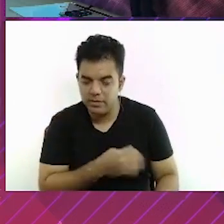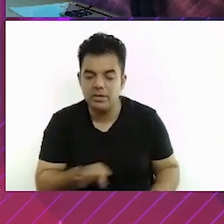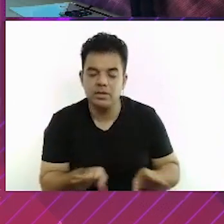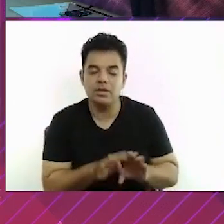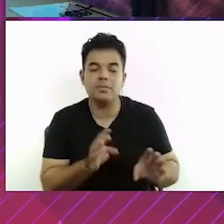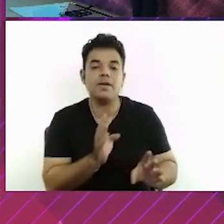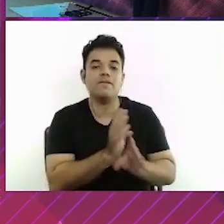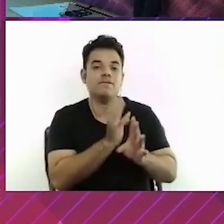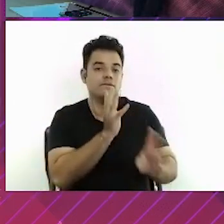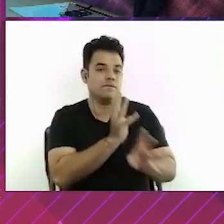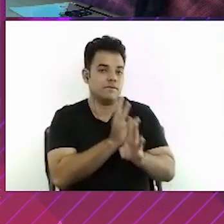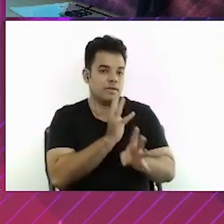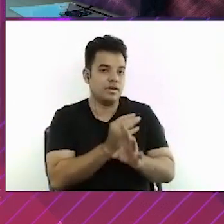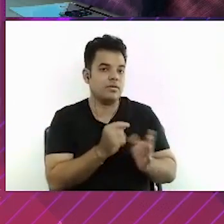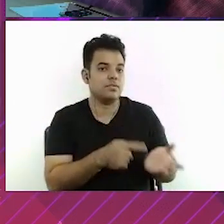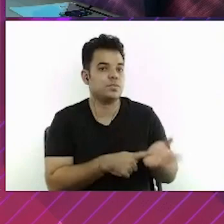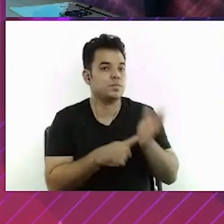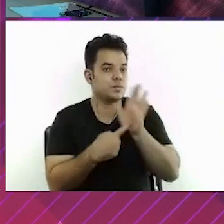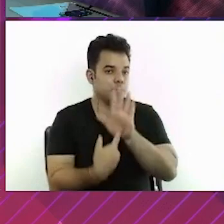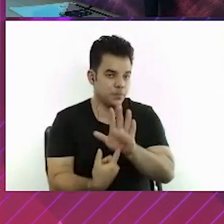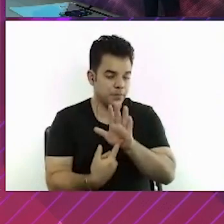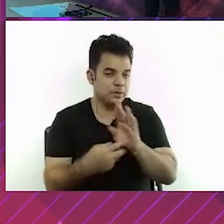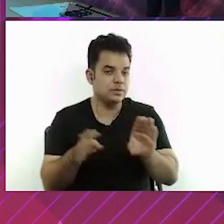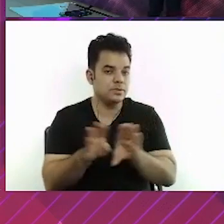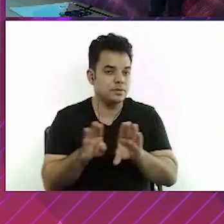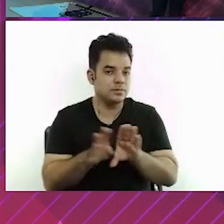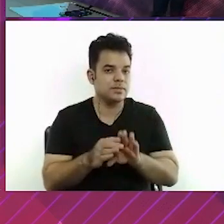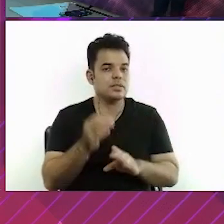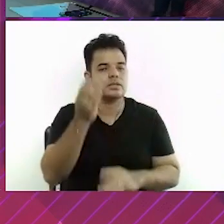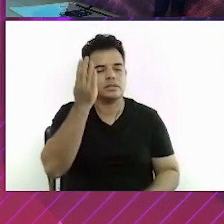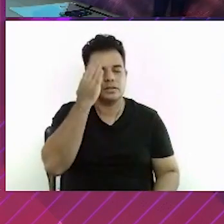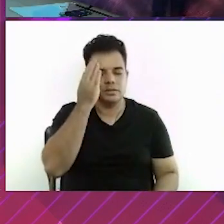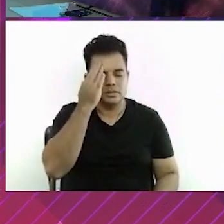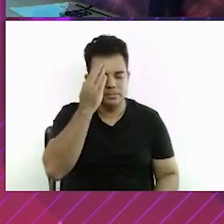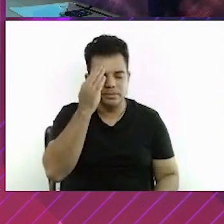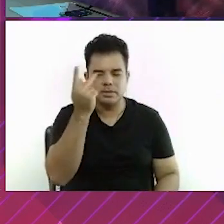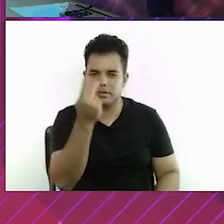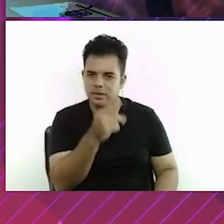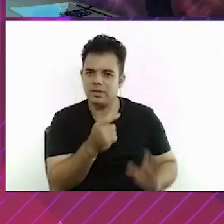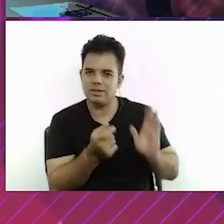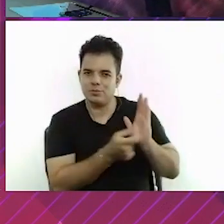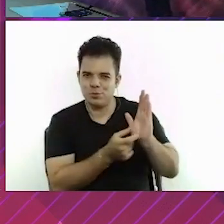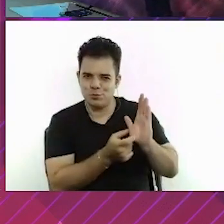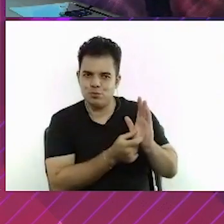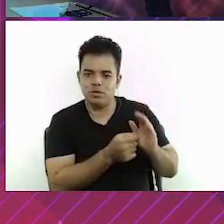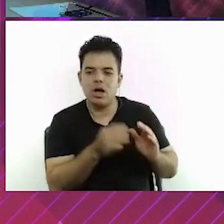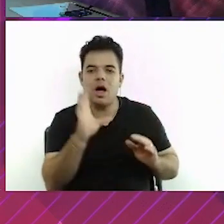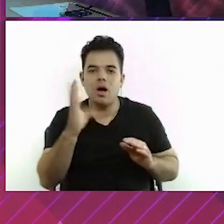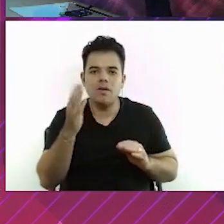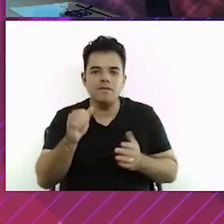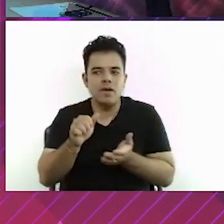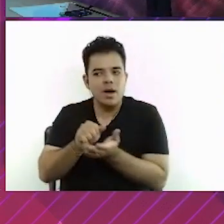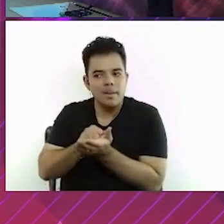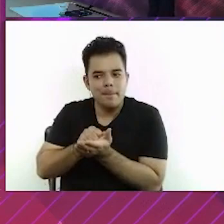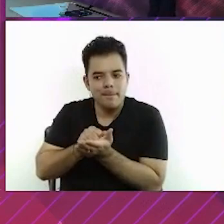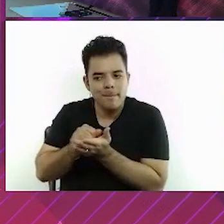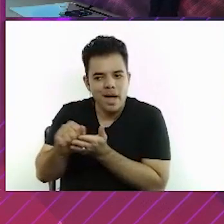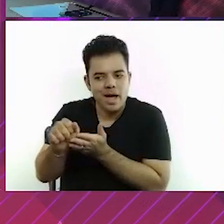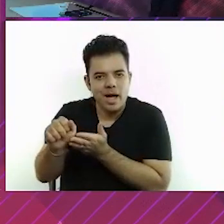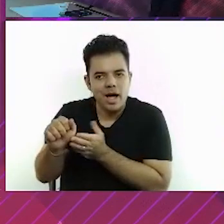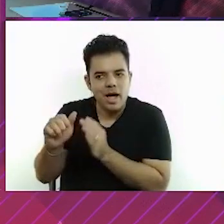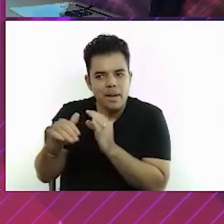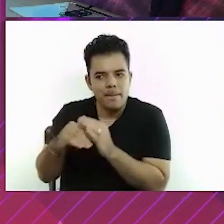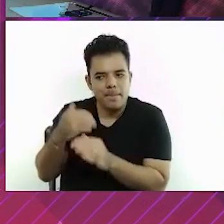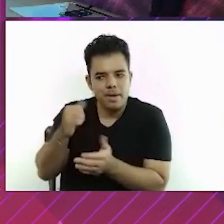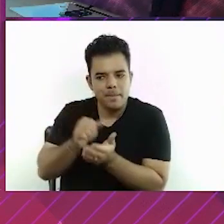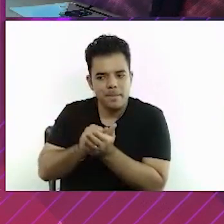mapeamento, porque aí o RapidMQ vai saber que quando descartar uma mensagem daquela fila específica, essa mensagem